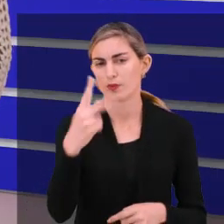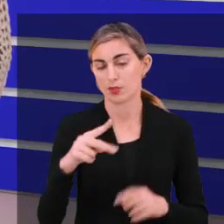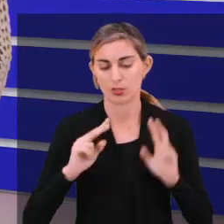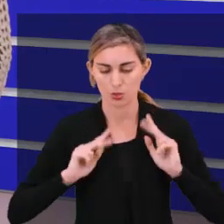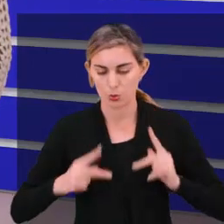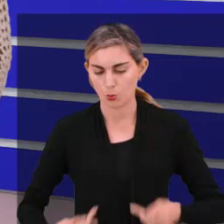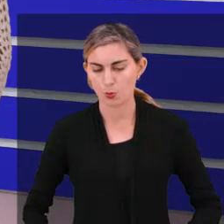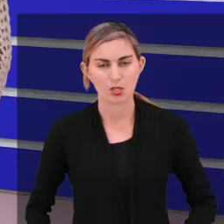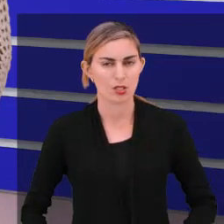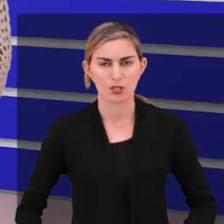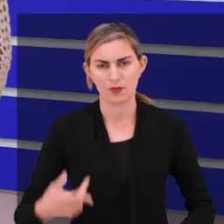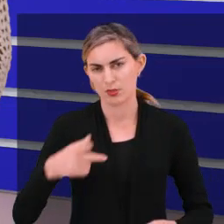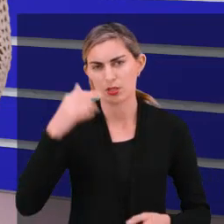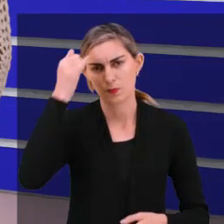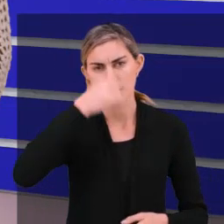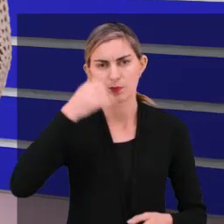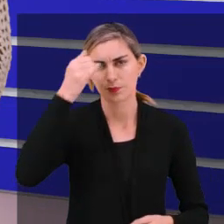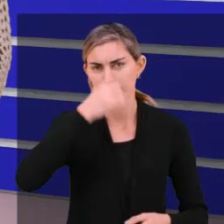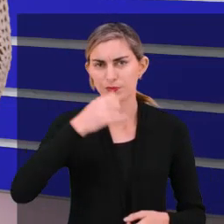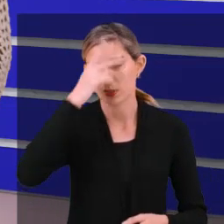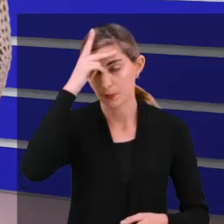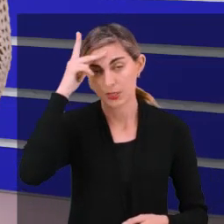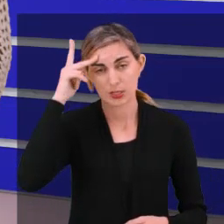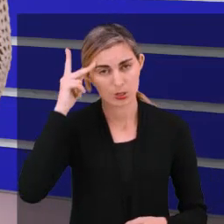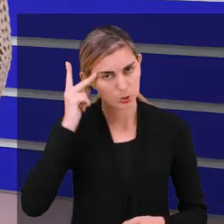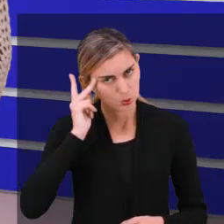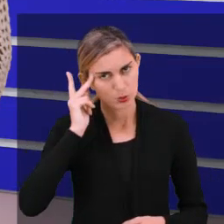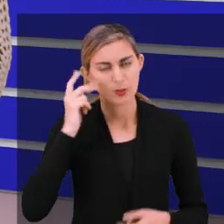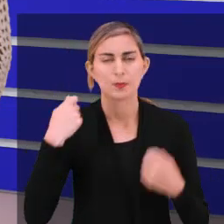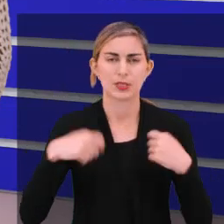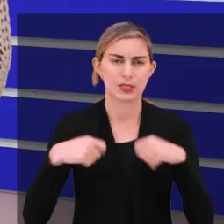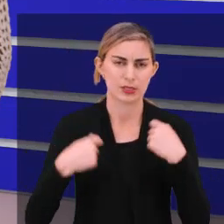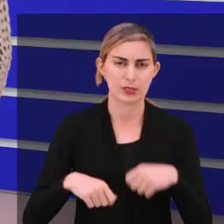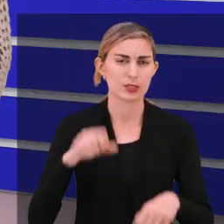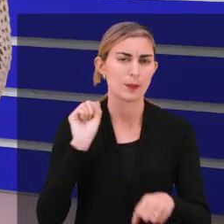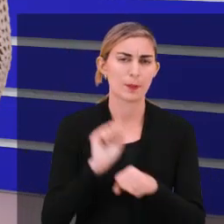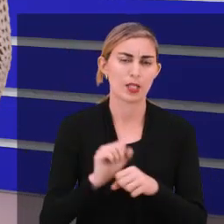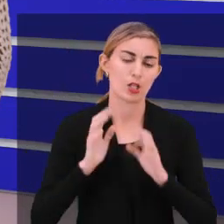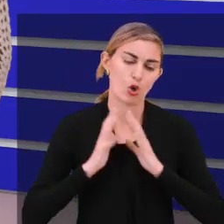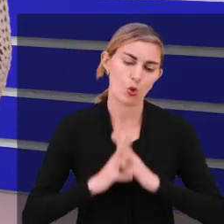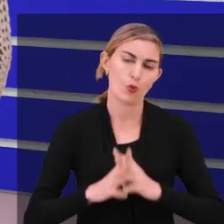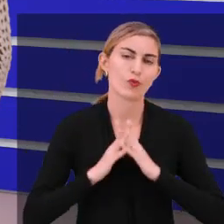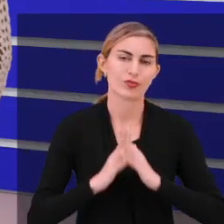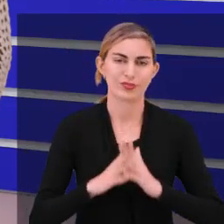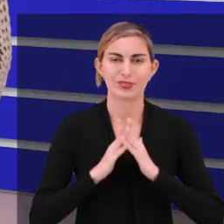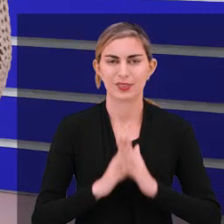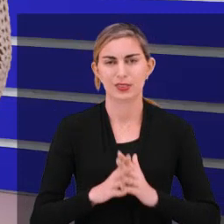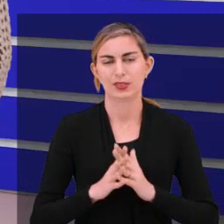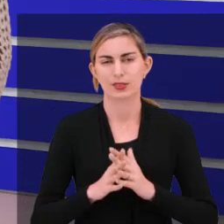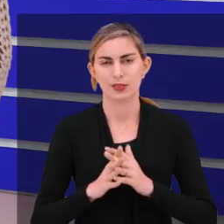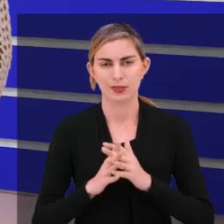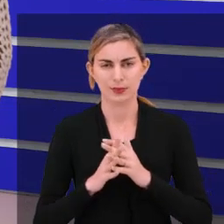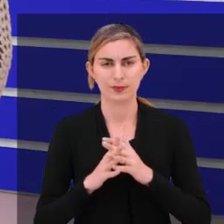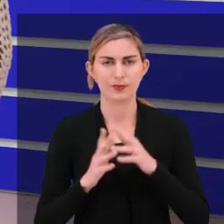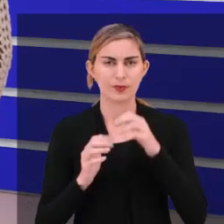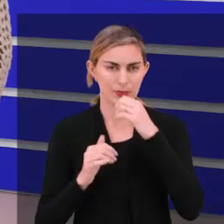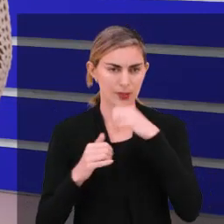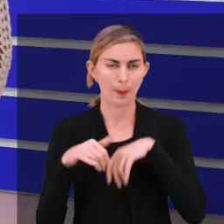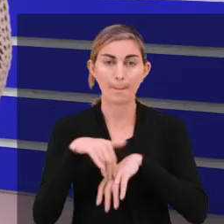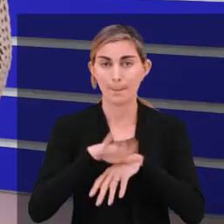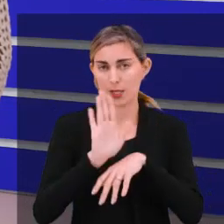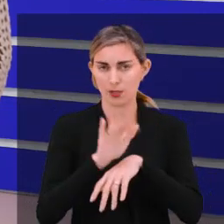é humano, você não é tolo. As pessoas precisam parar de confundir isso. É muito